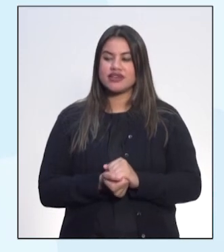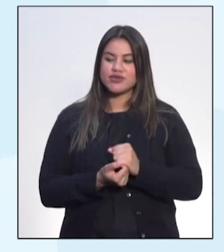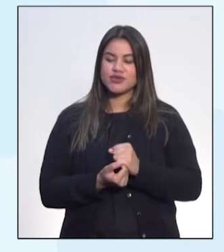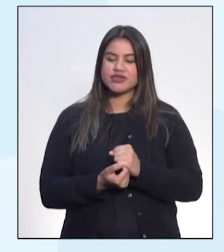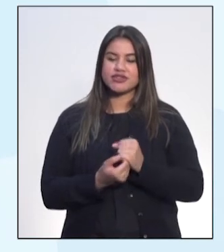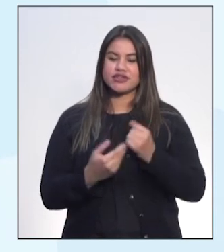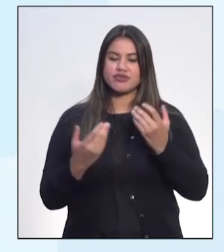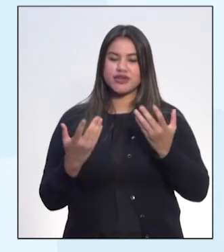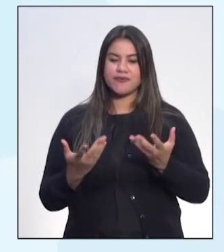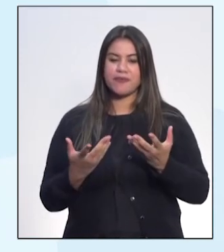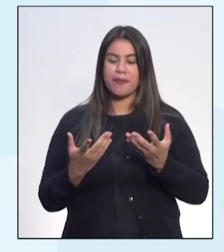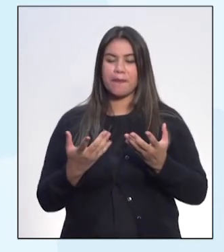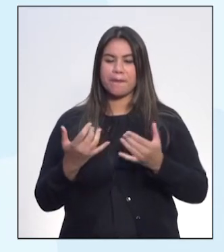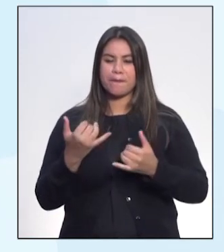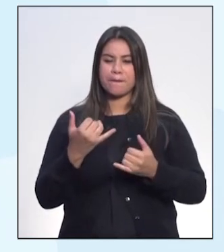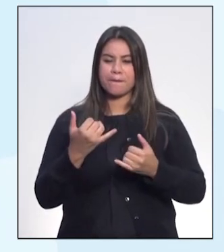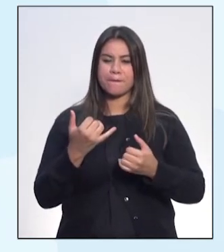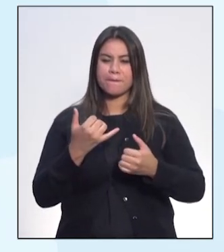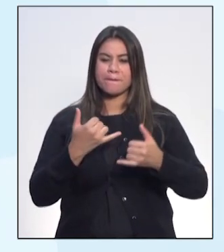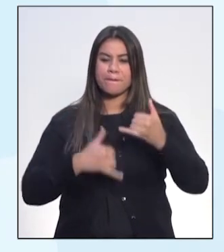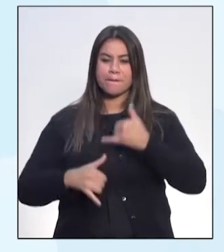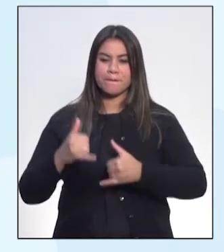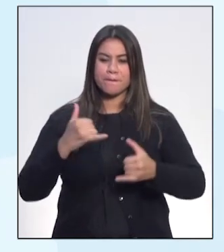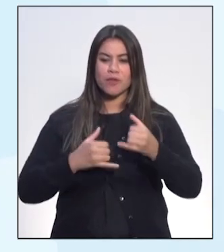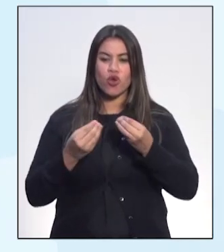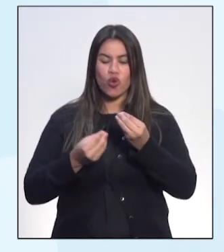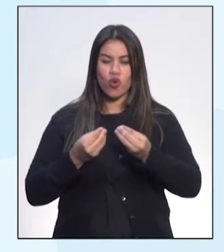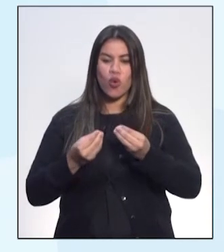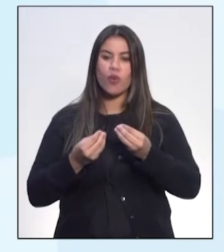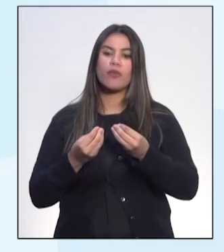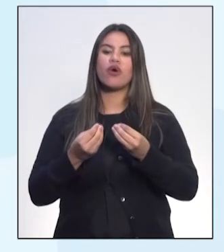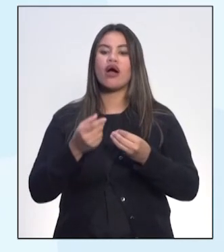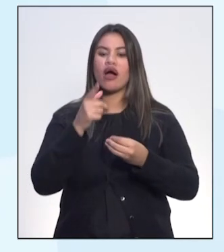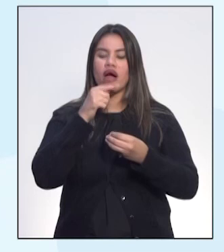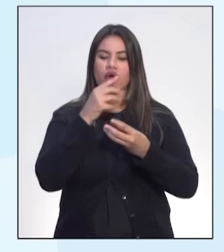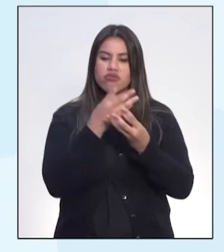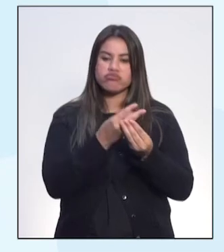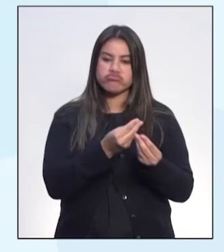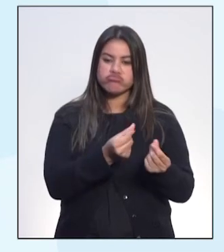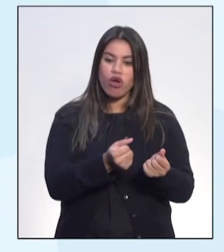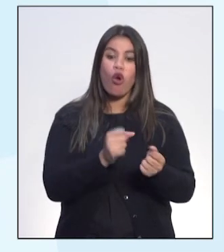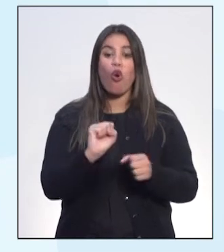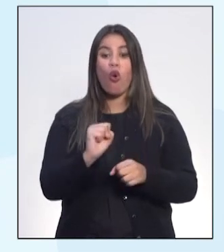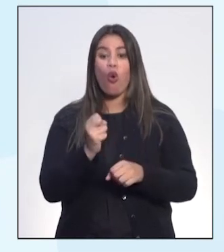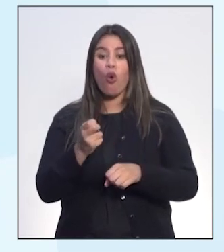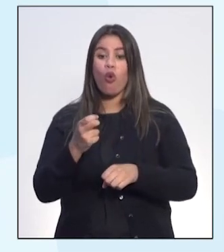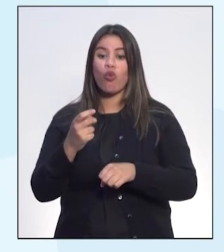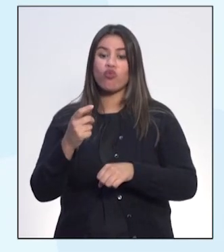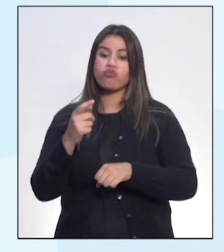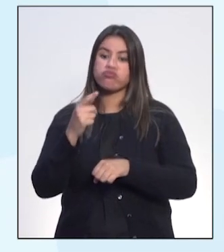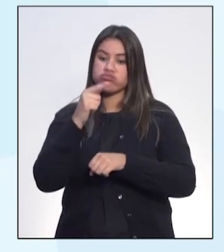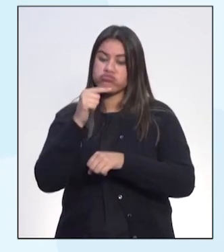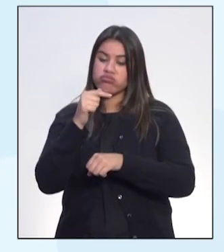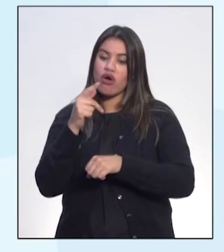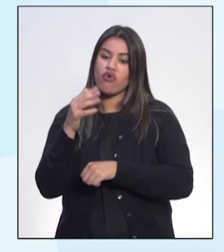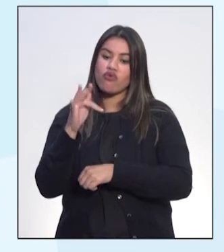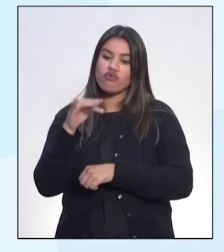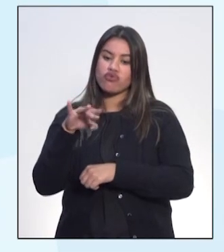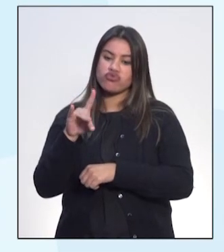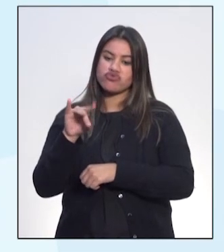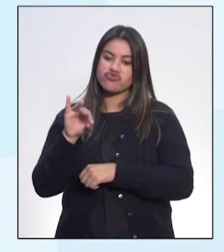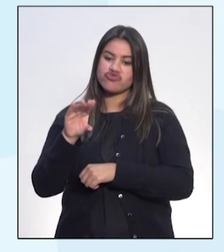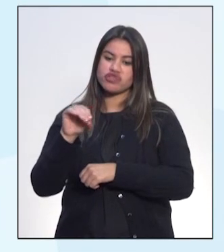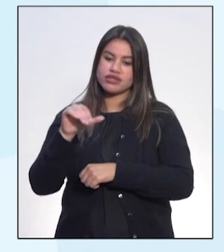boa condutibilidade elétrica quando está dissolvido em água ou quando está na forma líquida, fundido. Tá? Essa é uma característica muito importante